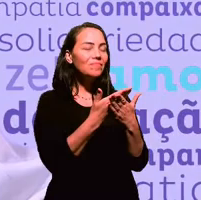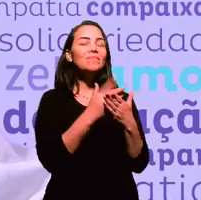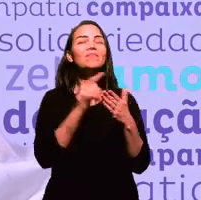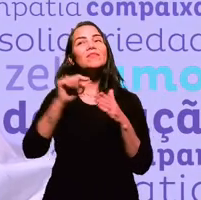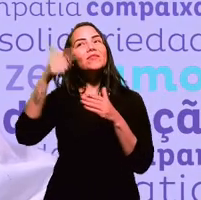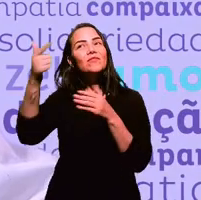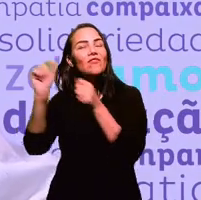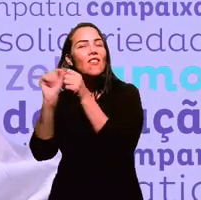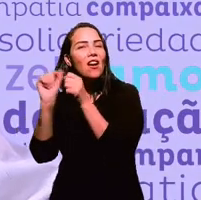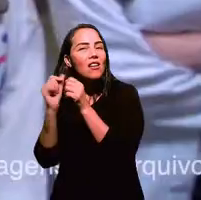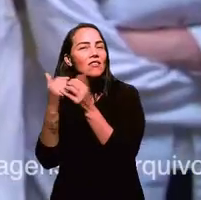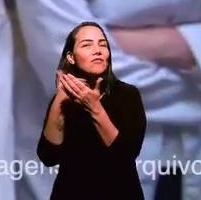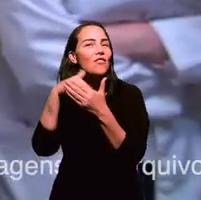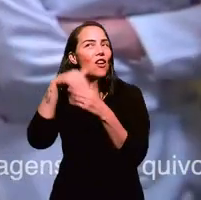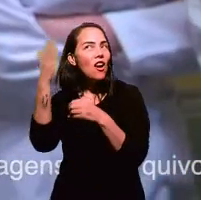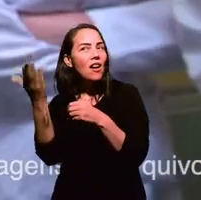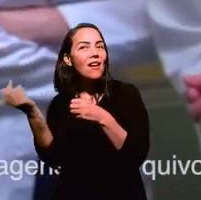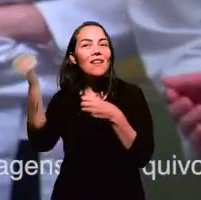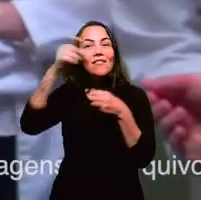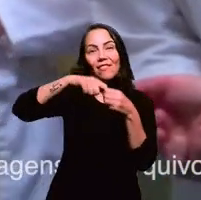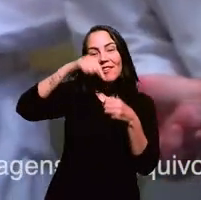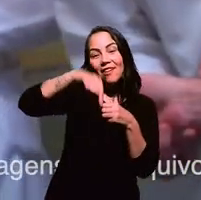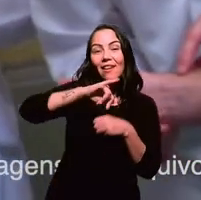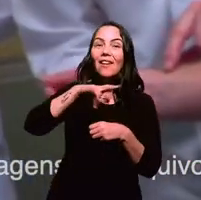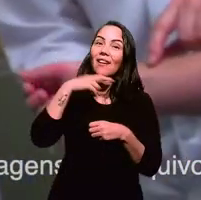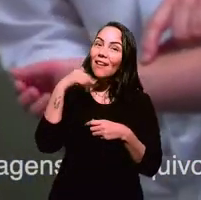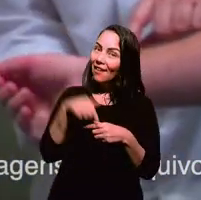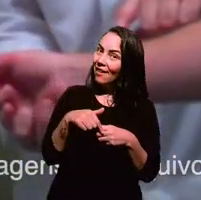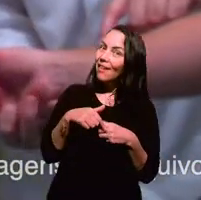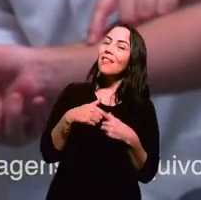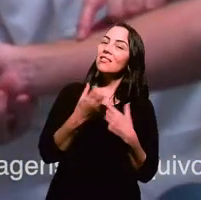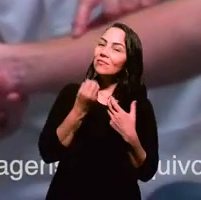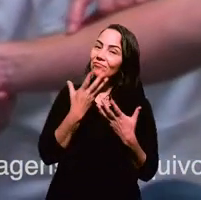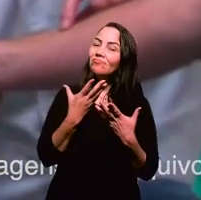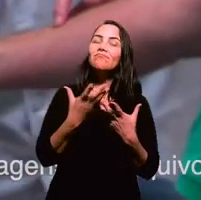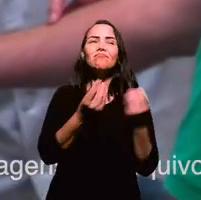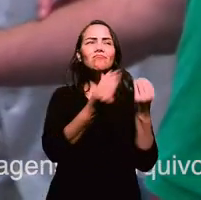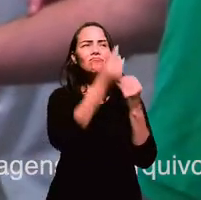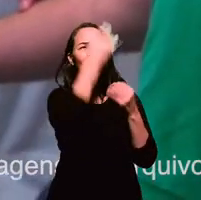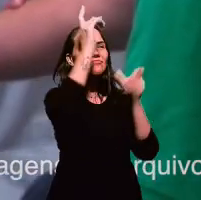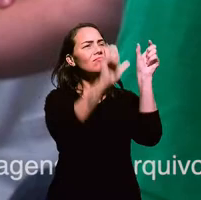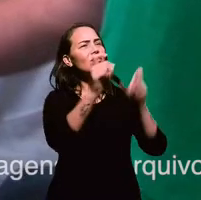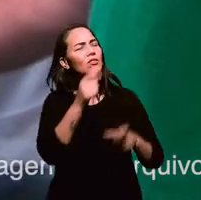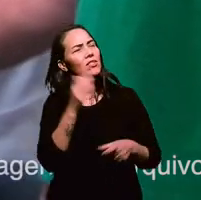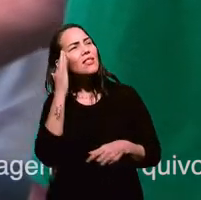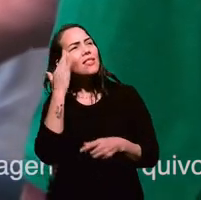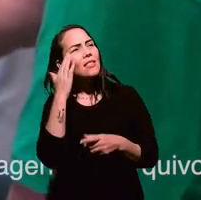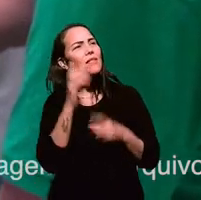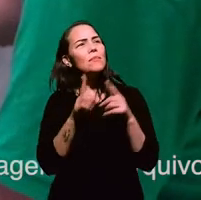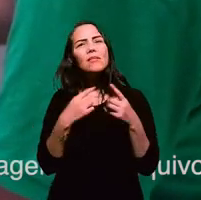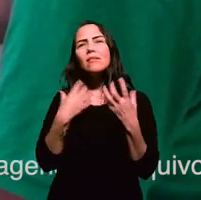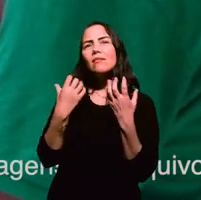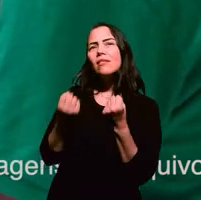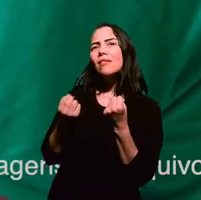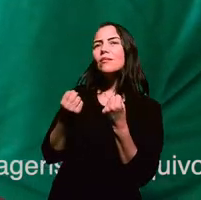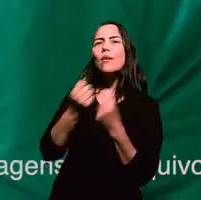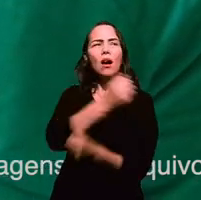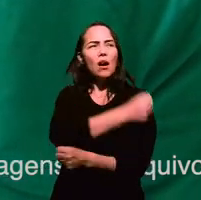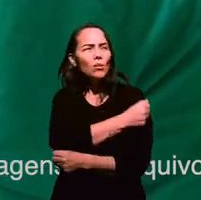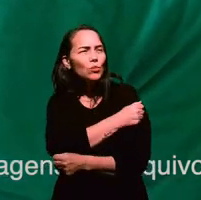Para trabalhar com a gente, né? Talvez muitos pacientes, muitas pessoas não entendam, assim, o aluno vai me atender, mas eu quero que o médico me